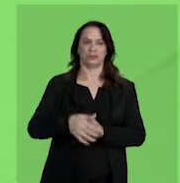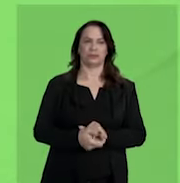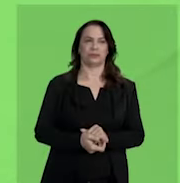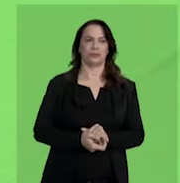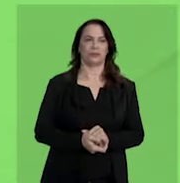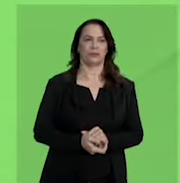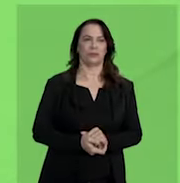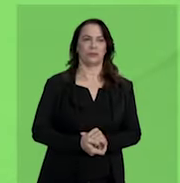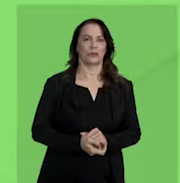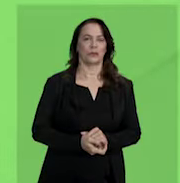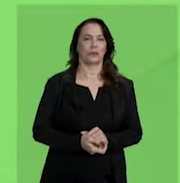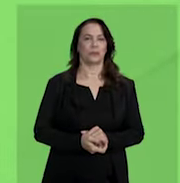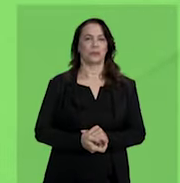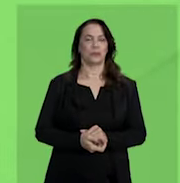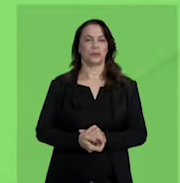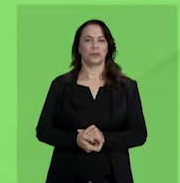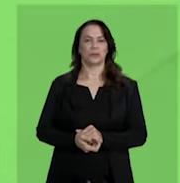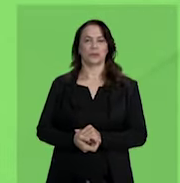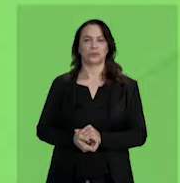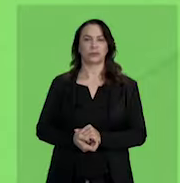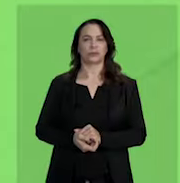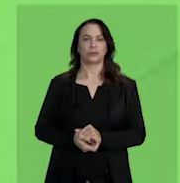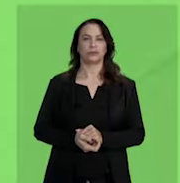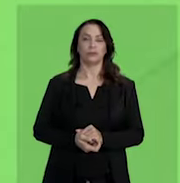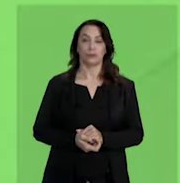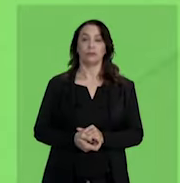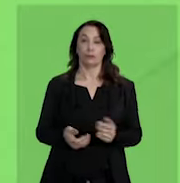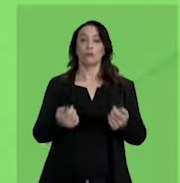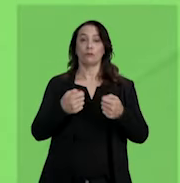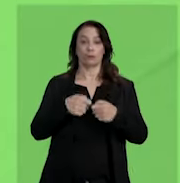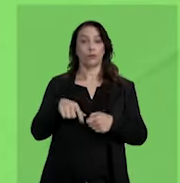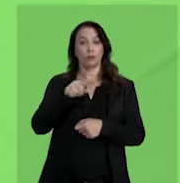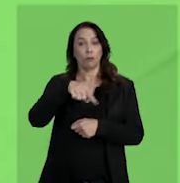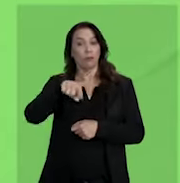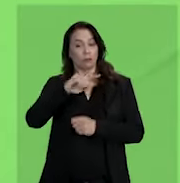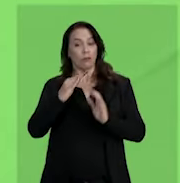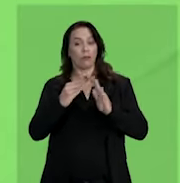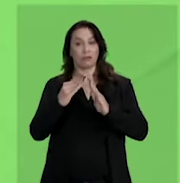Opa, deixa eu voltar. Aqui. E testar